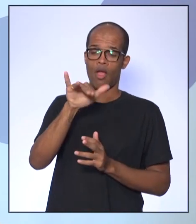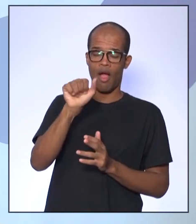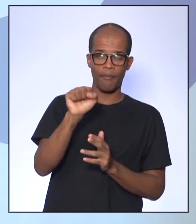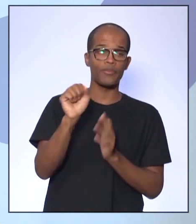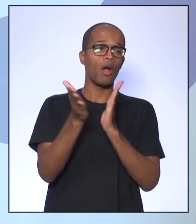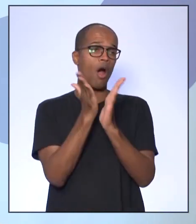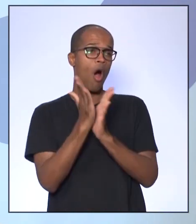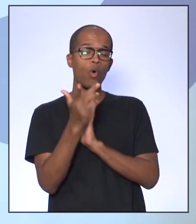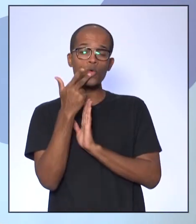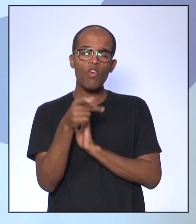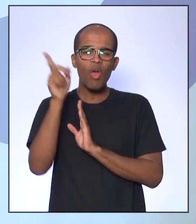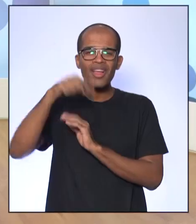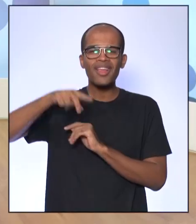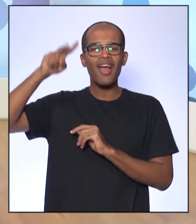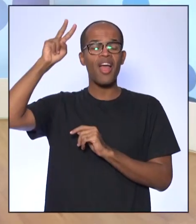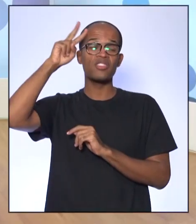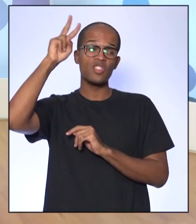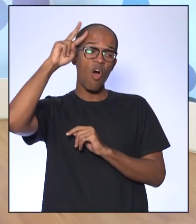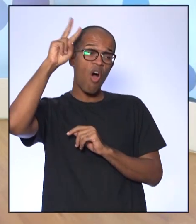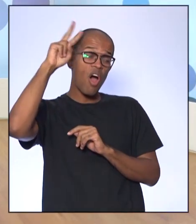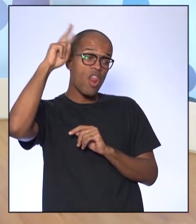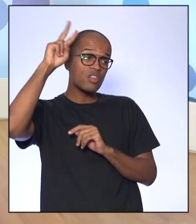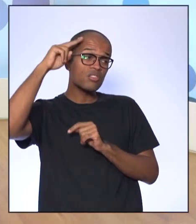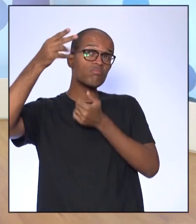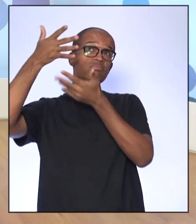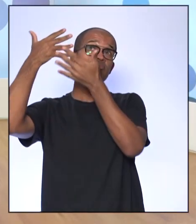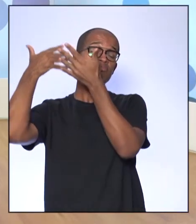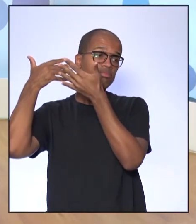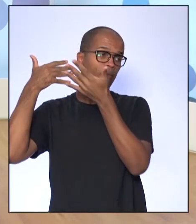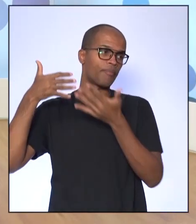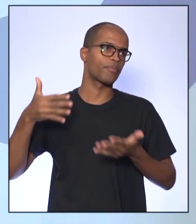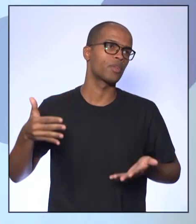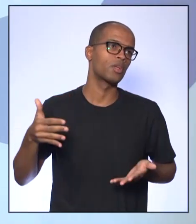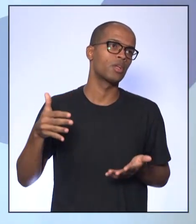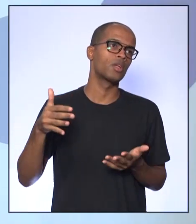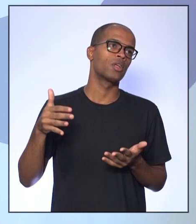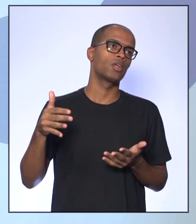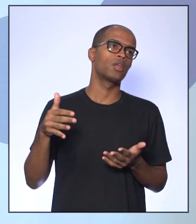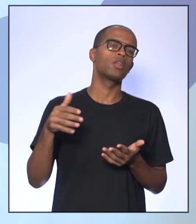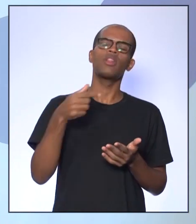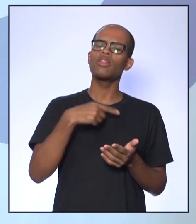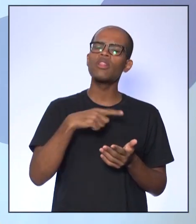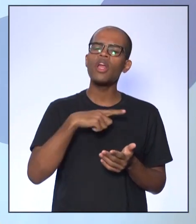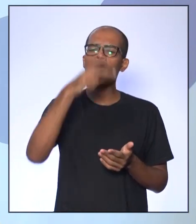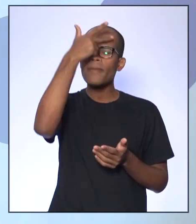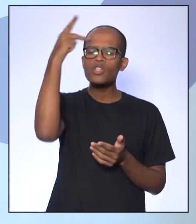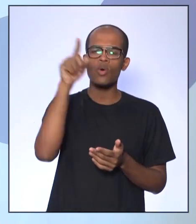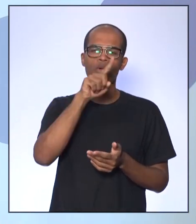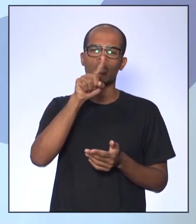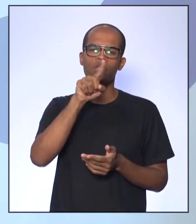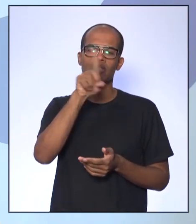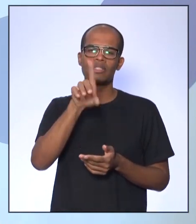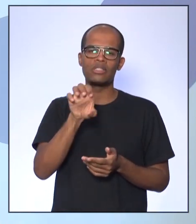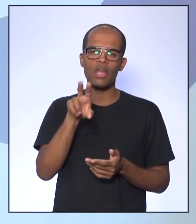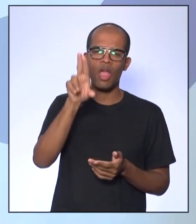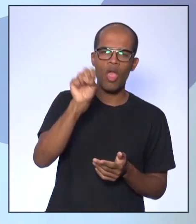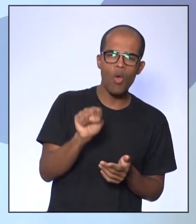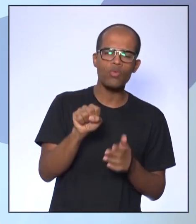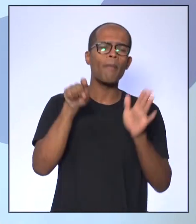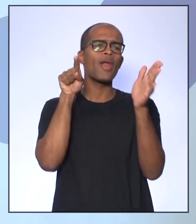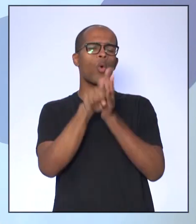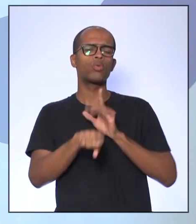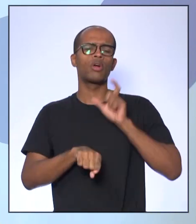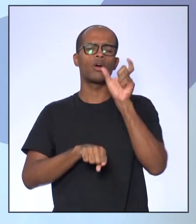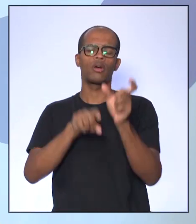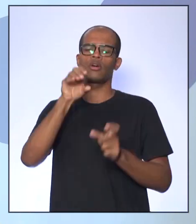para eles são histórias. Histórias. Histórias. Bem E o legal. Zeus está falando assim, a pergunta sobre Cronos, o que seria? Eu acho